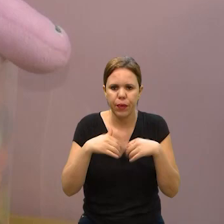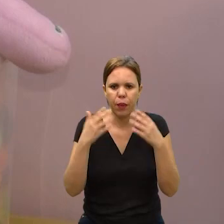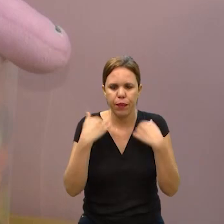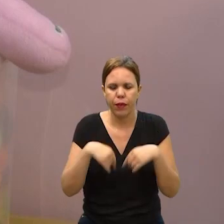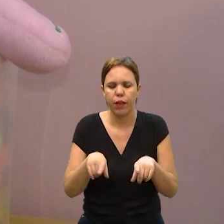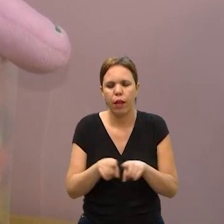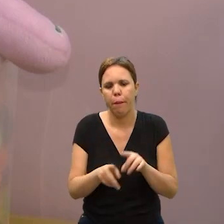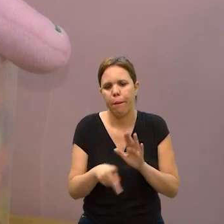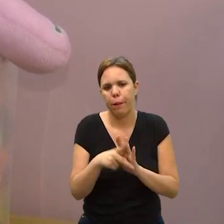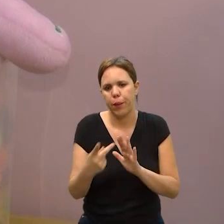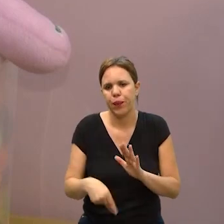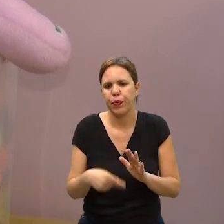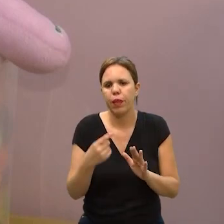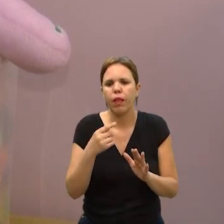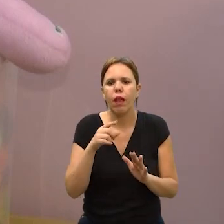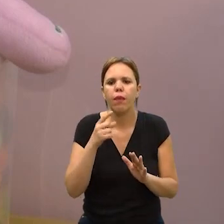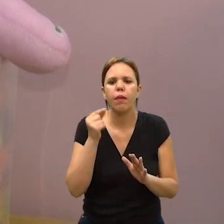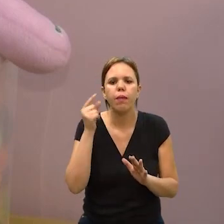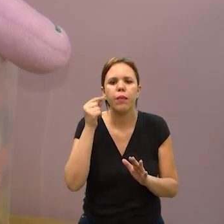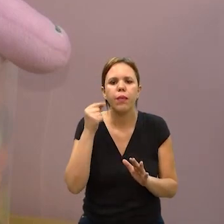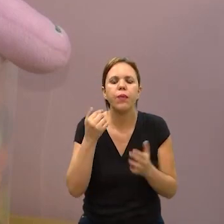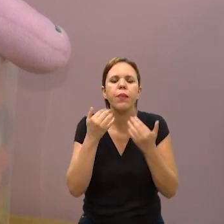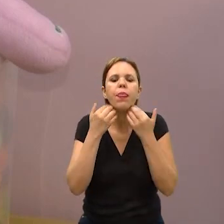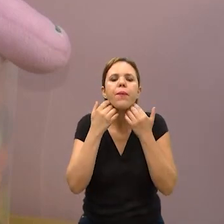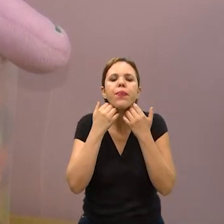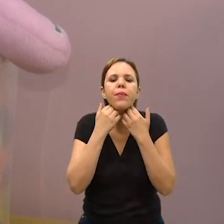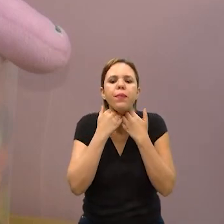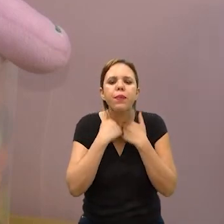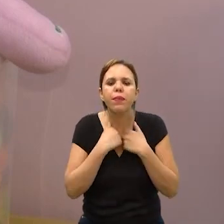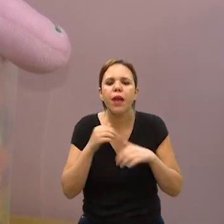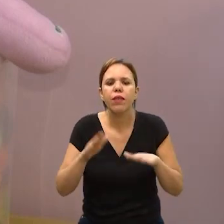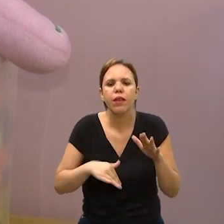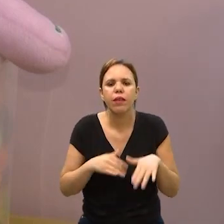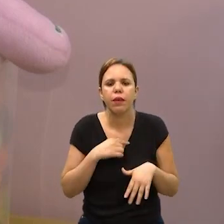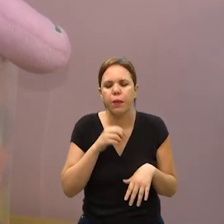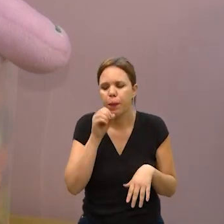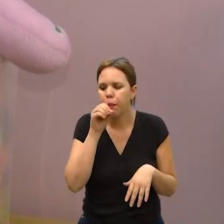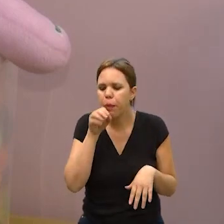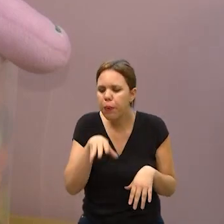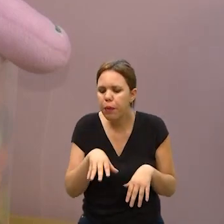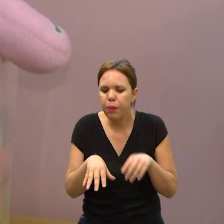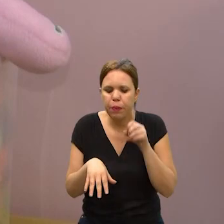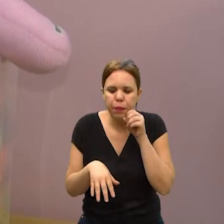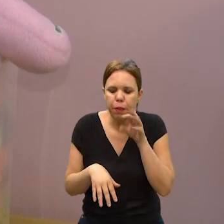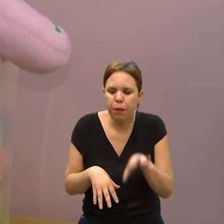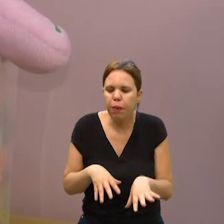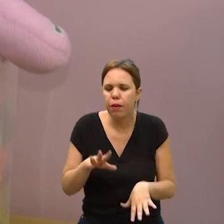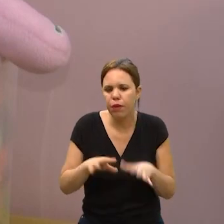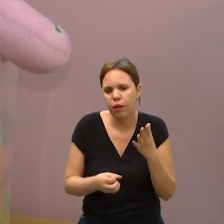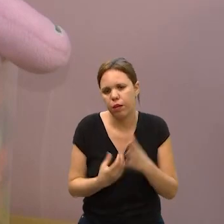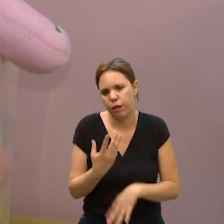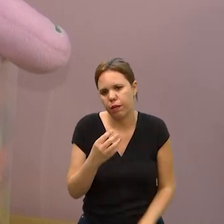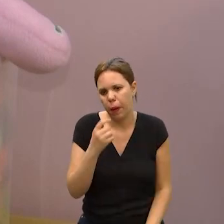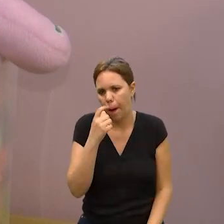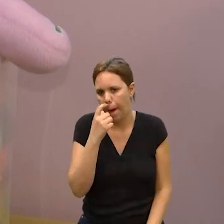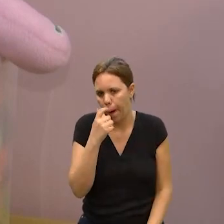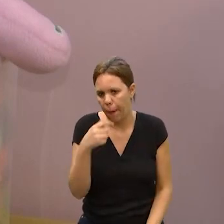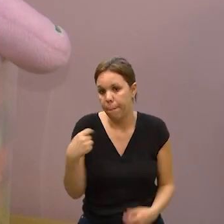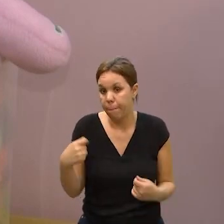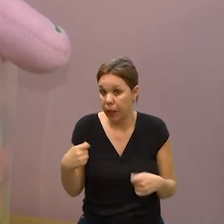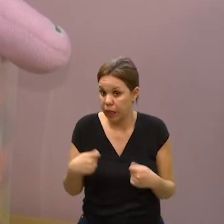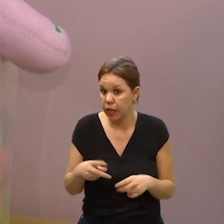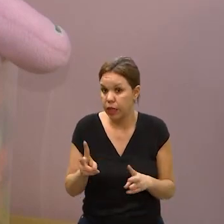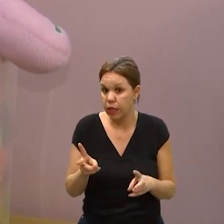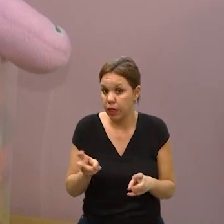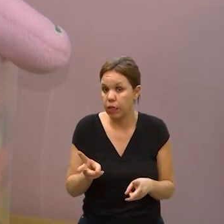deglutir e às vezes para deglutir a própria saliva. Então tem algumas crianças que às vezes têm uns escapes de saliva,